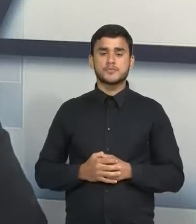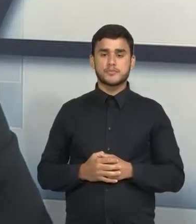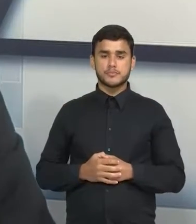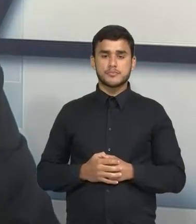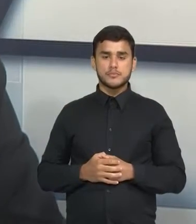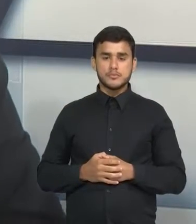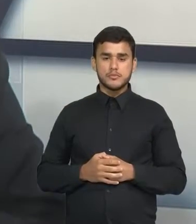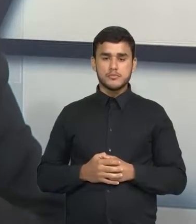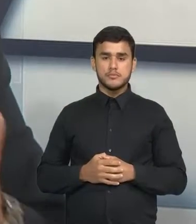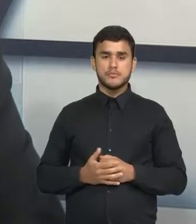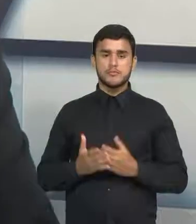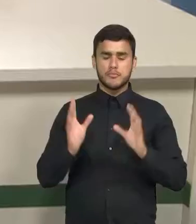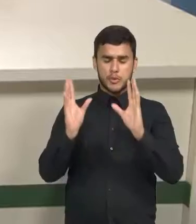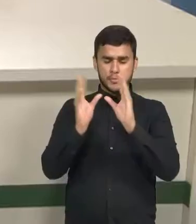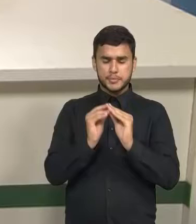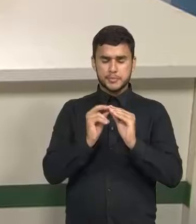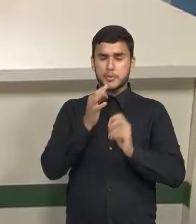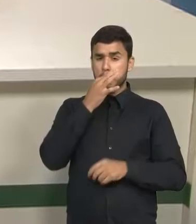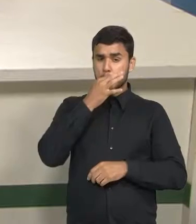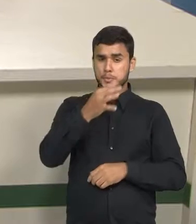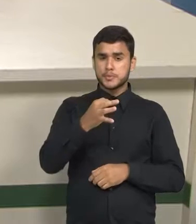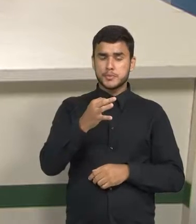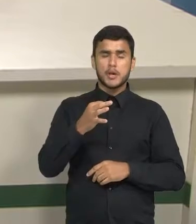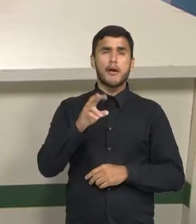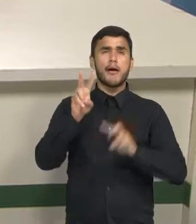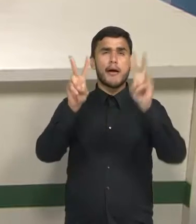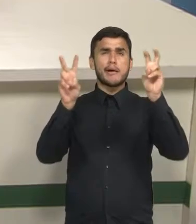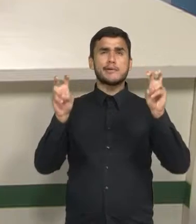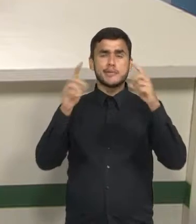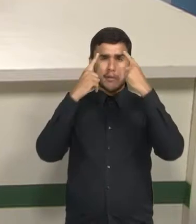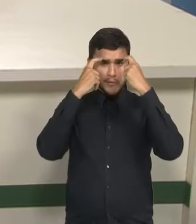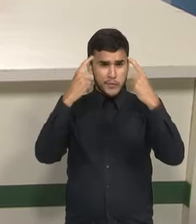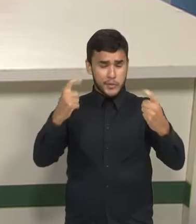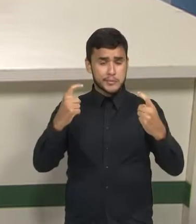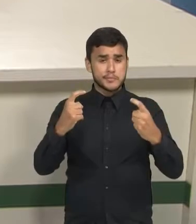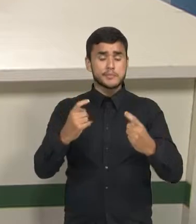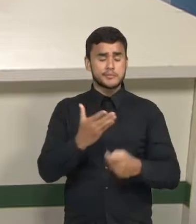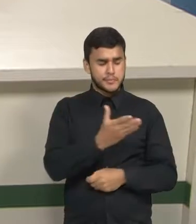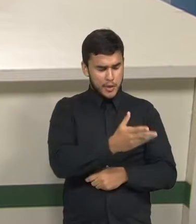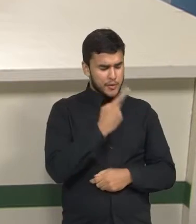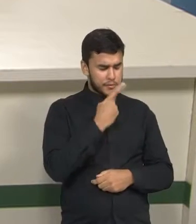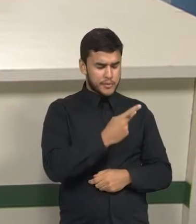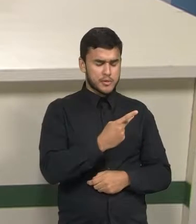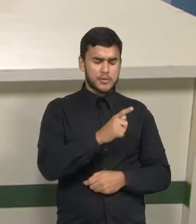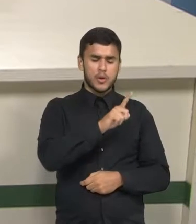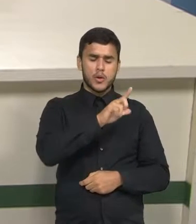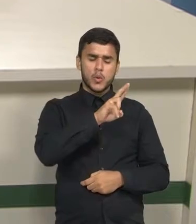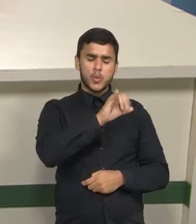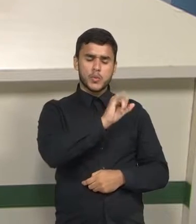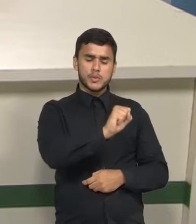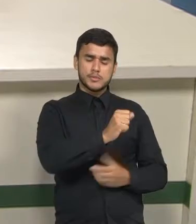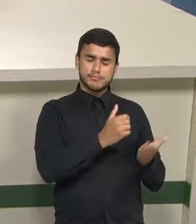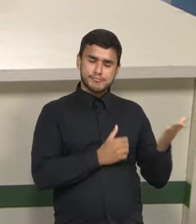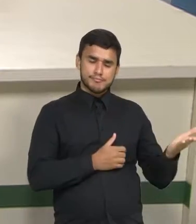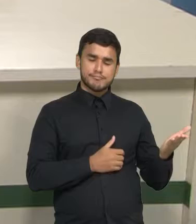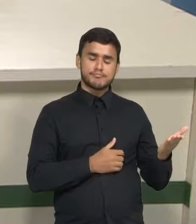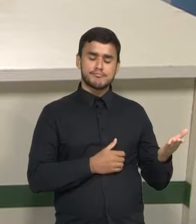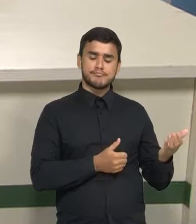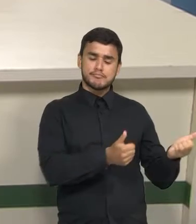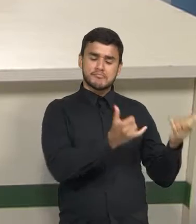Luiz, ó, só um comentário final sobre essa história da violência, e que eu ouço muito, tu também escuta muito, né, Luiz? As pessoas falaram o